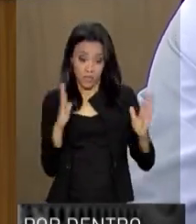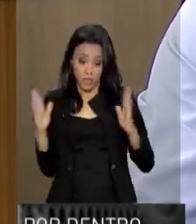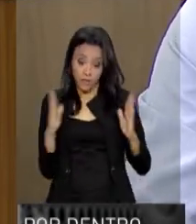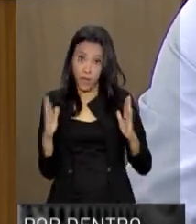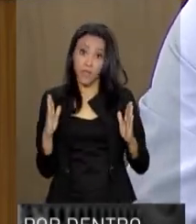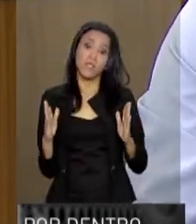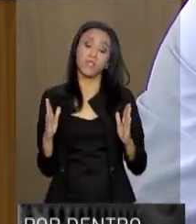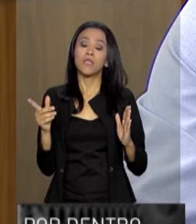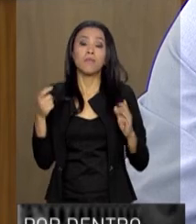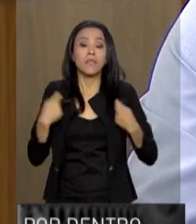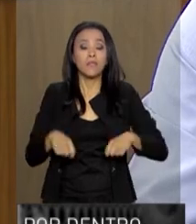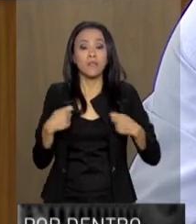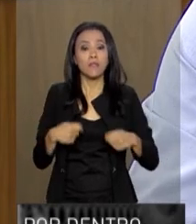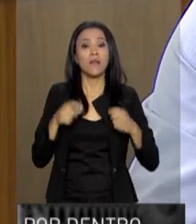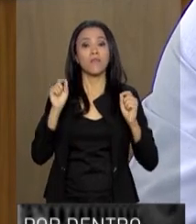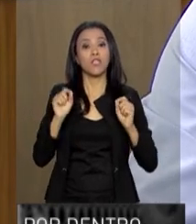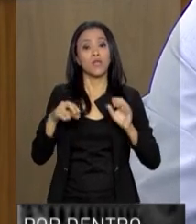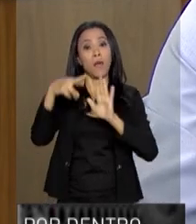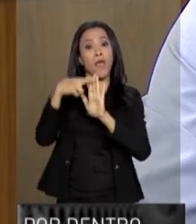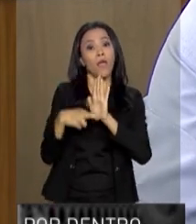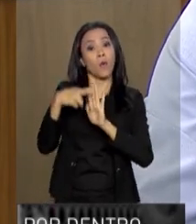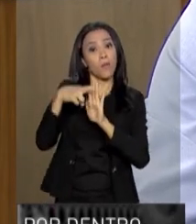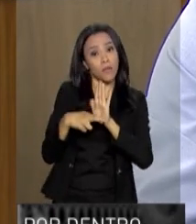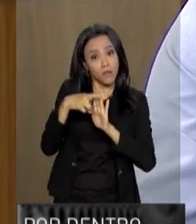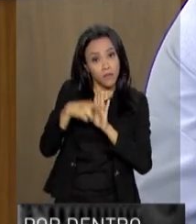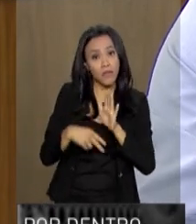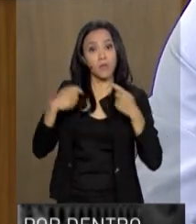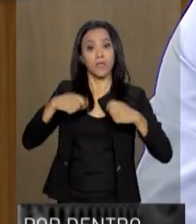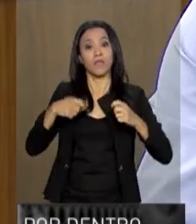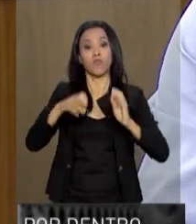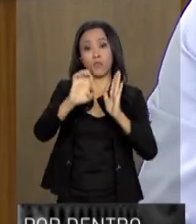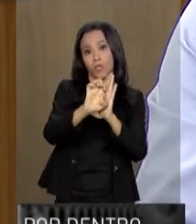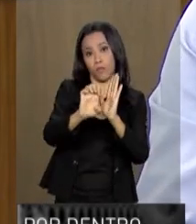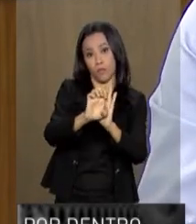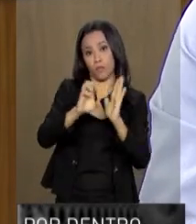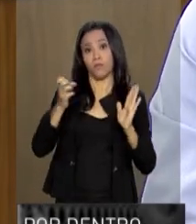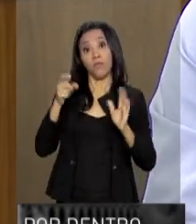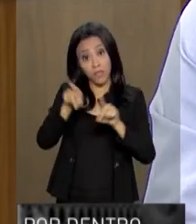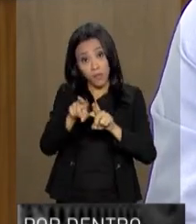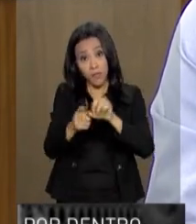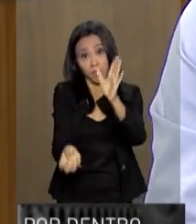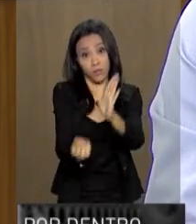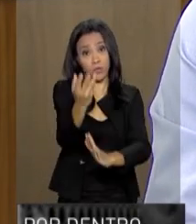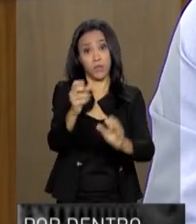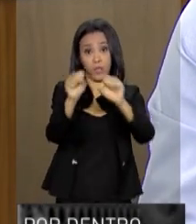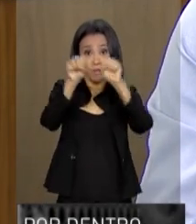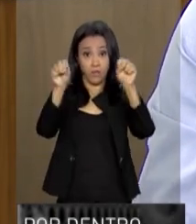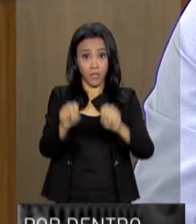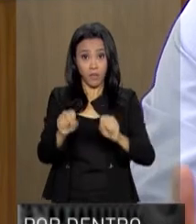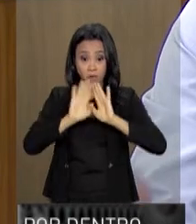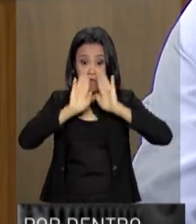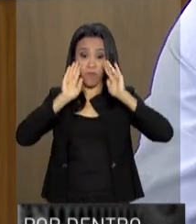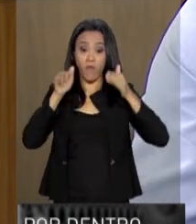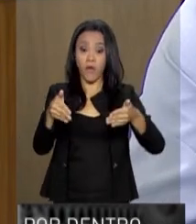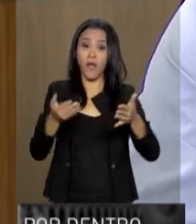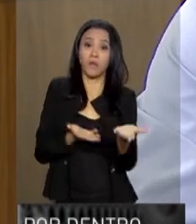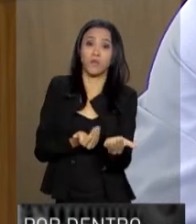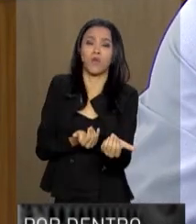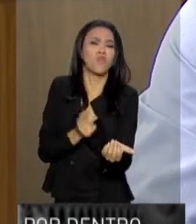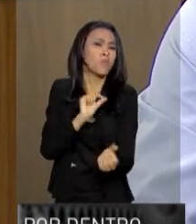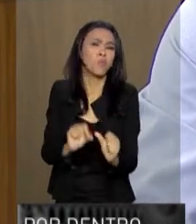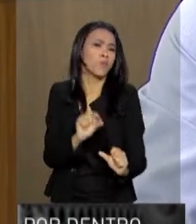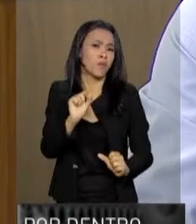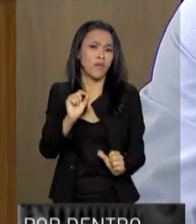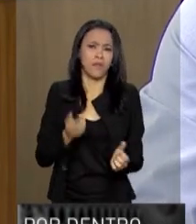necessitava de uma regulamentação de um estatuto e da implantação de um sistema nacional de juventude que muda o que na vida das